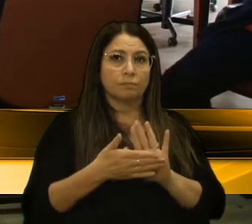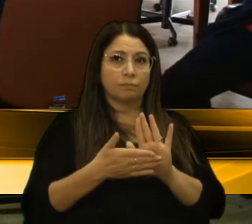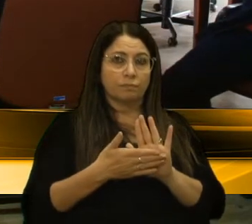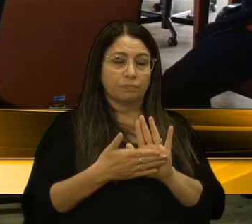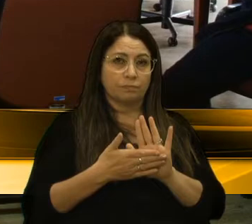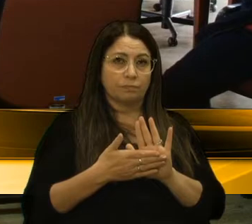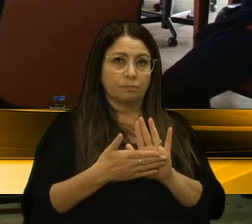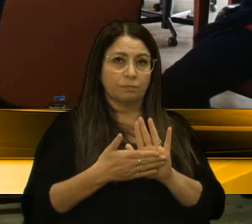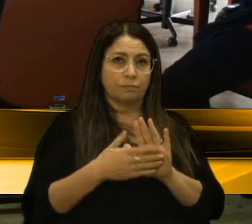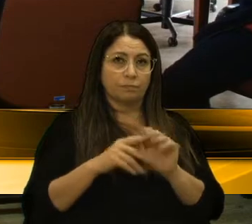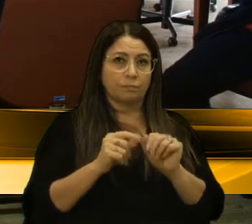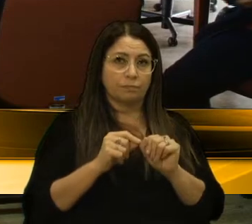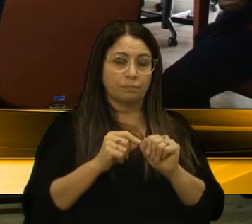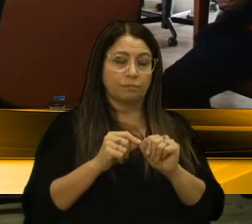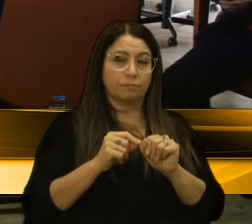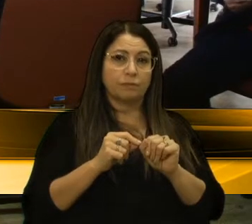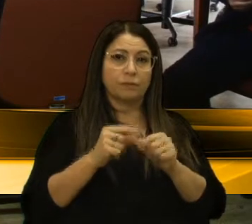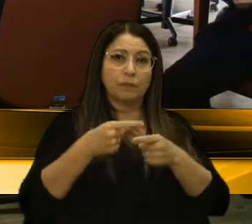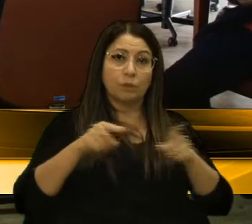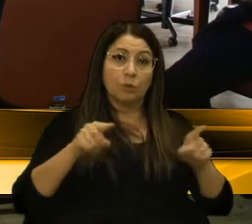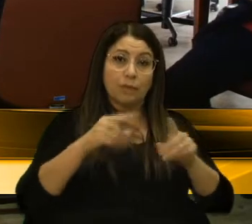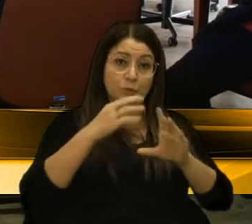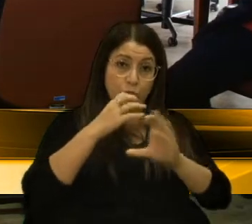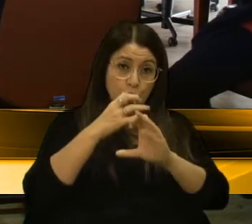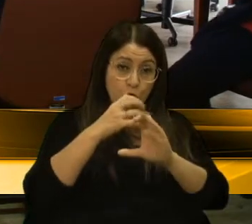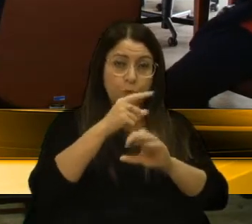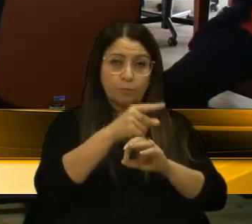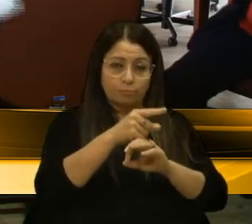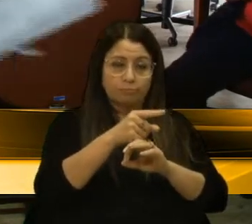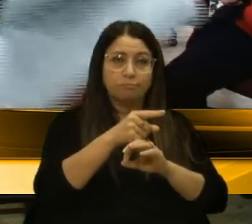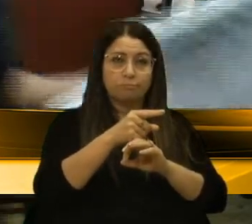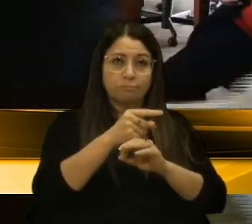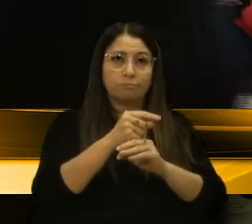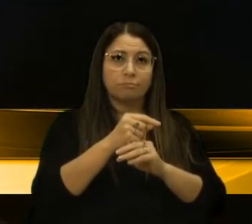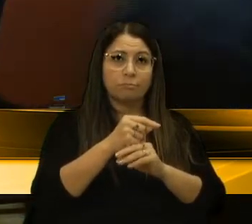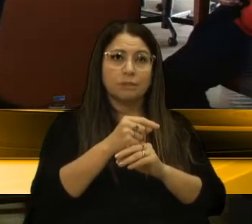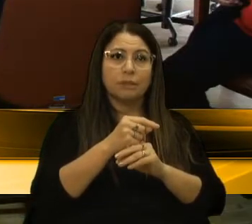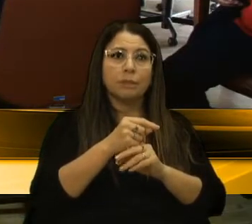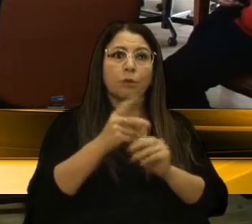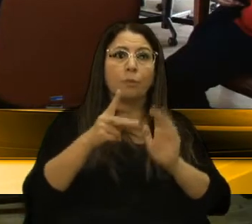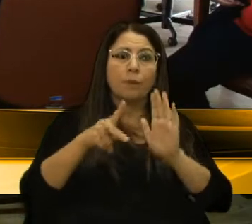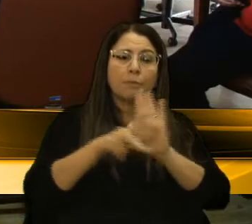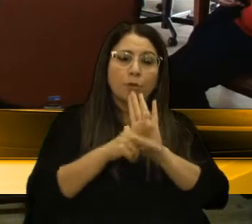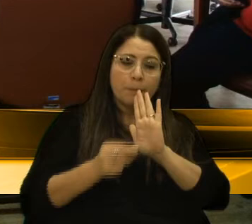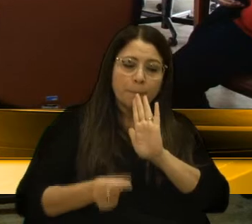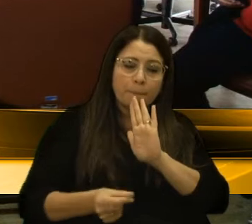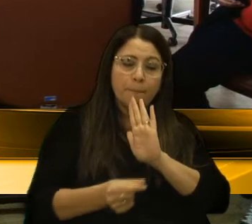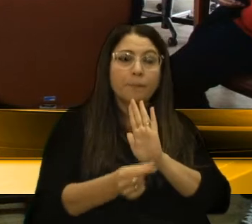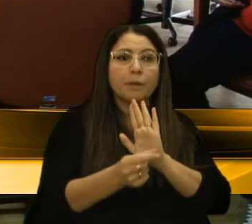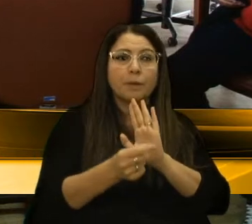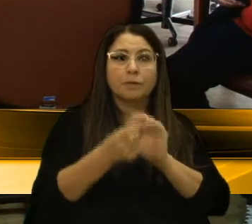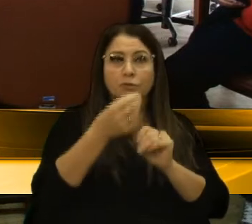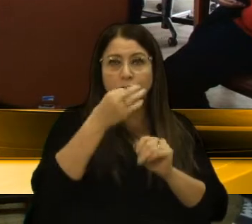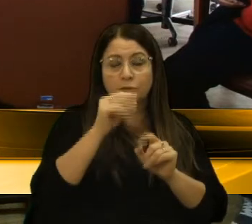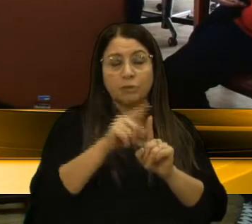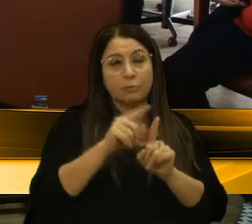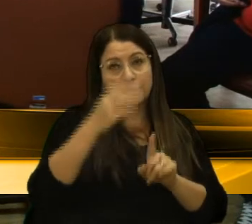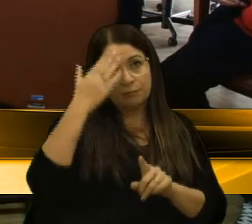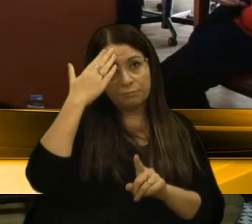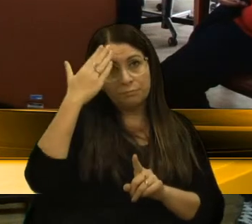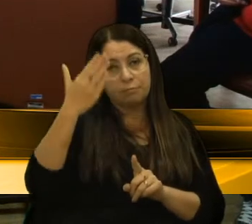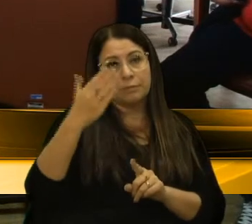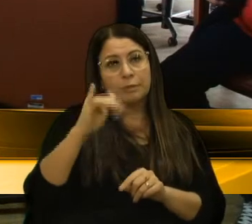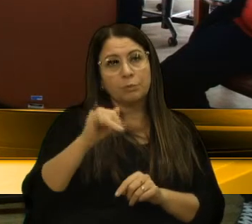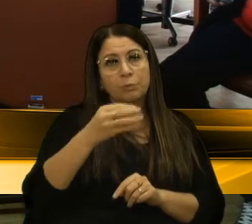de fazer da Orquestra de Sopros um patrimônio imaterial de Caxias do Sul. E também agradecer